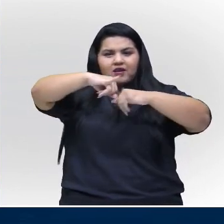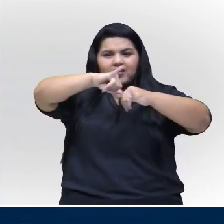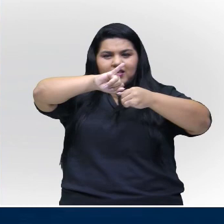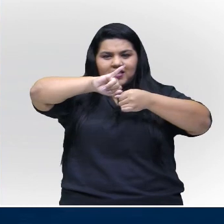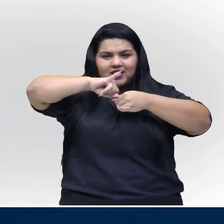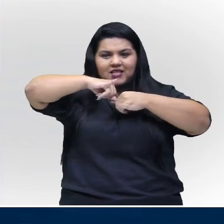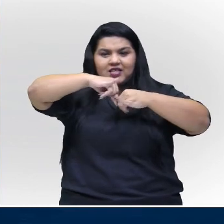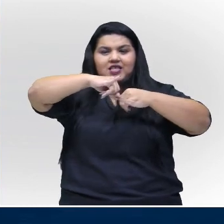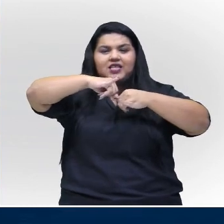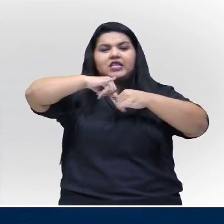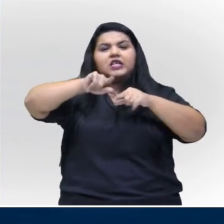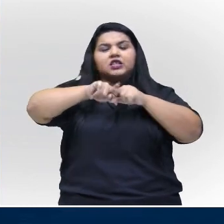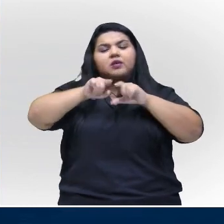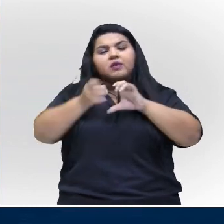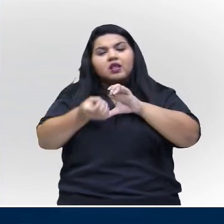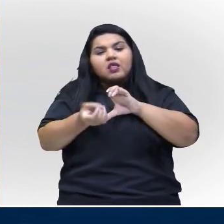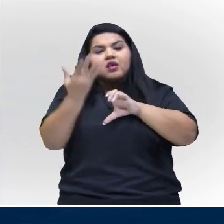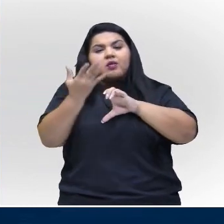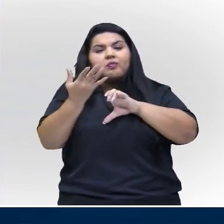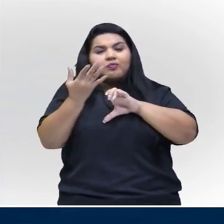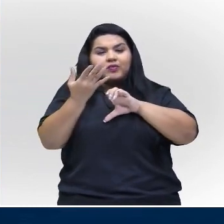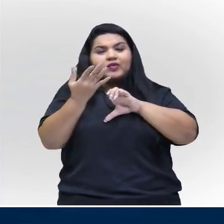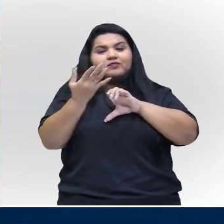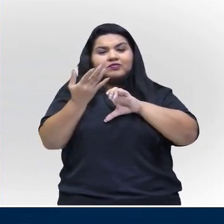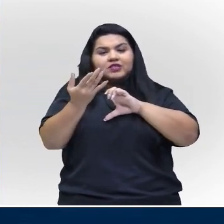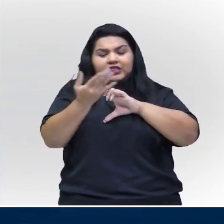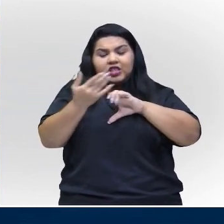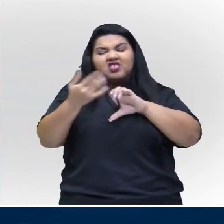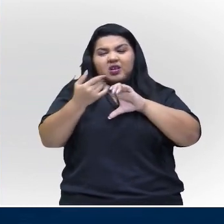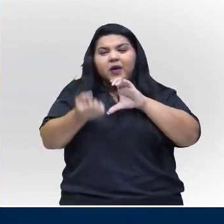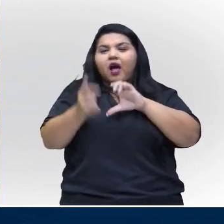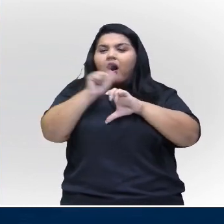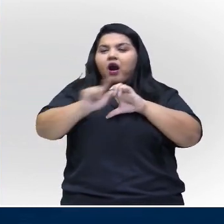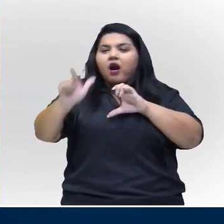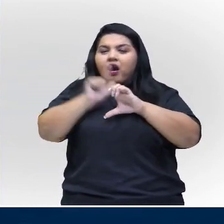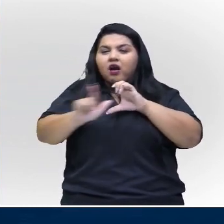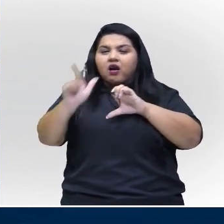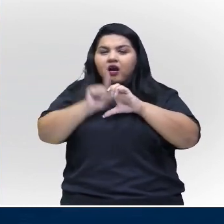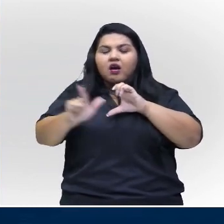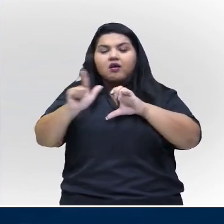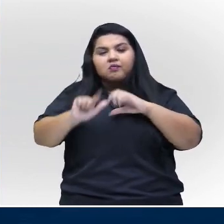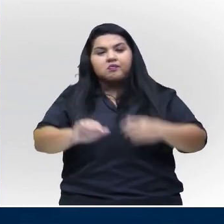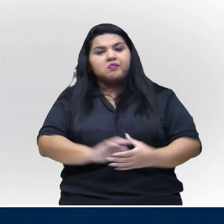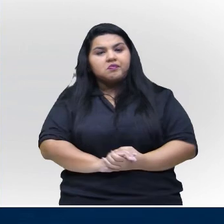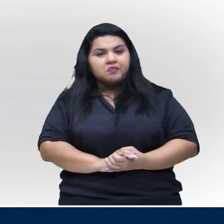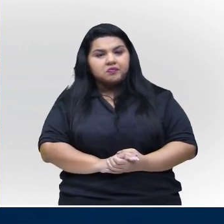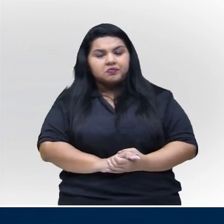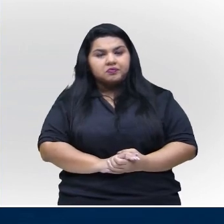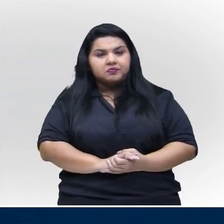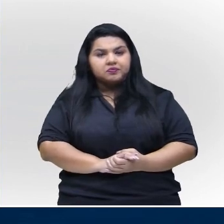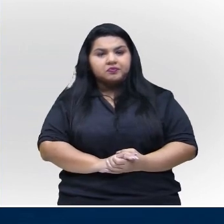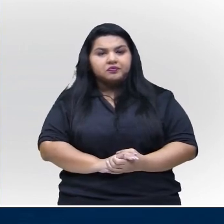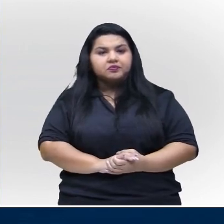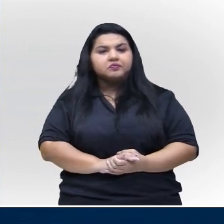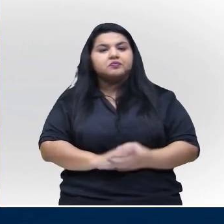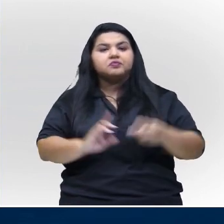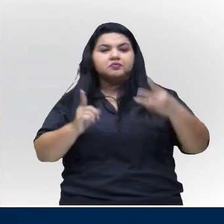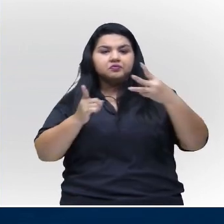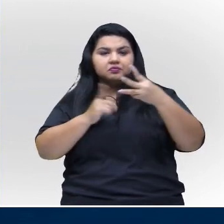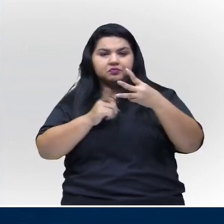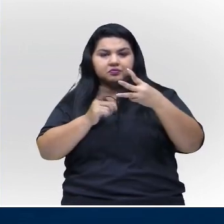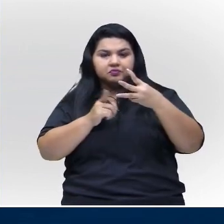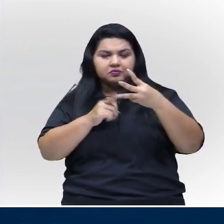a liberação de glicose e também a desintoxicação. A outra organela que a gente observa é o